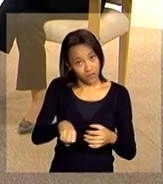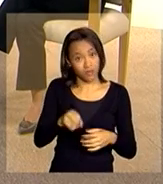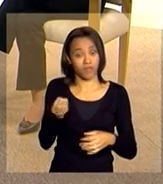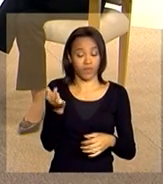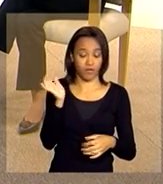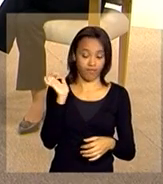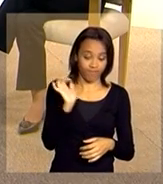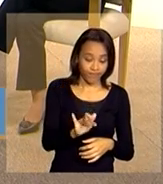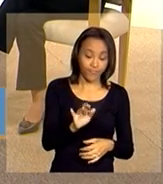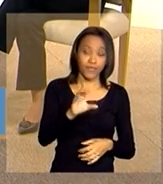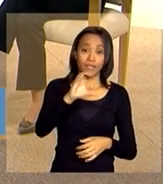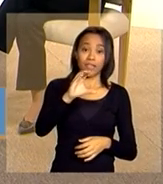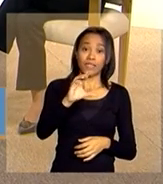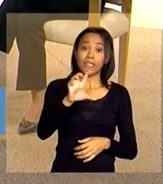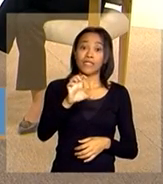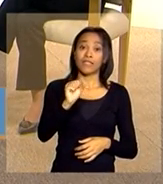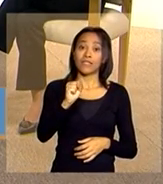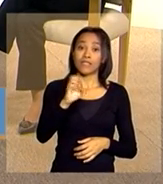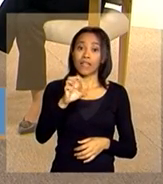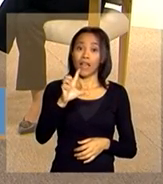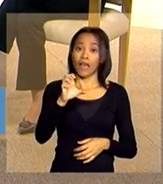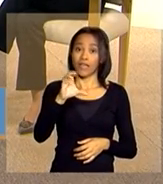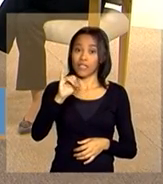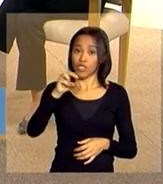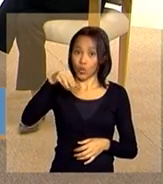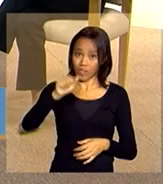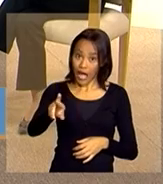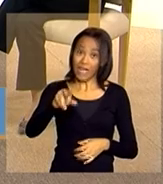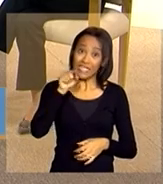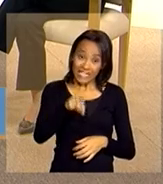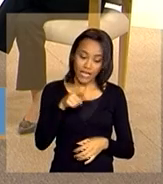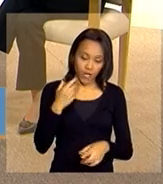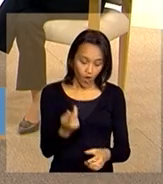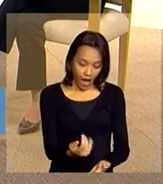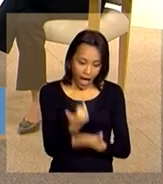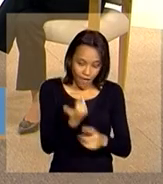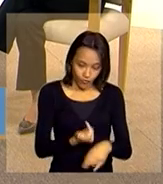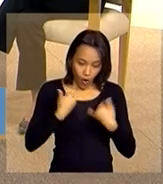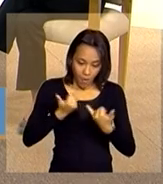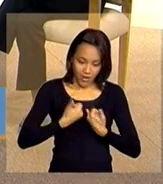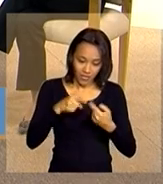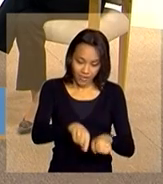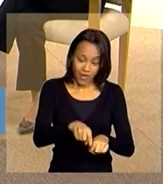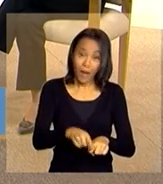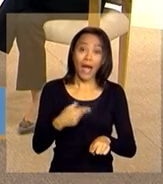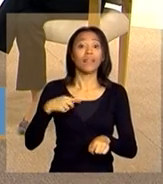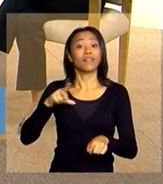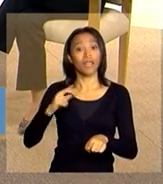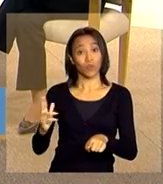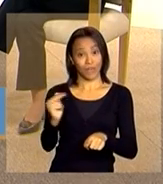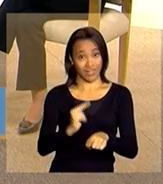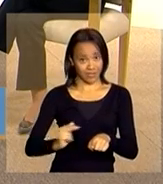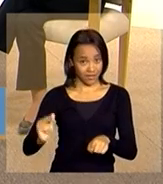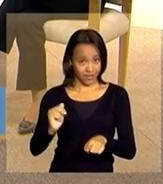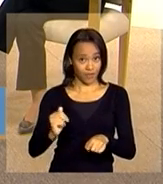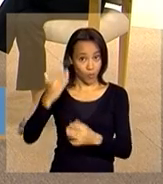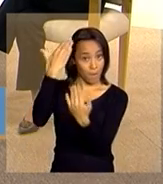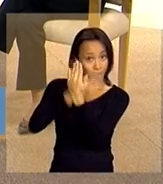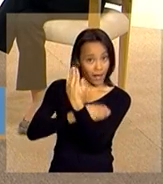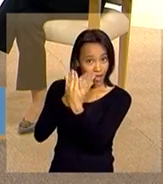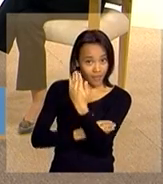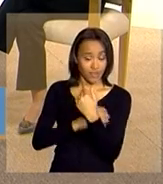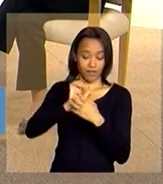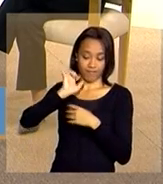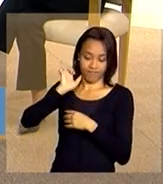selecionar se ele trouxer a informação de quem é que está cadastrado clica no desenho da pasta que é o selecionar tá as